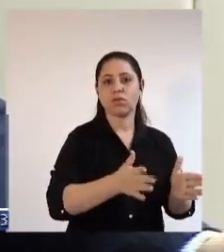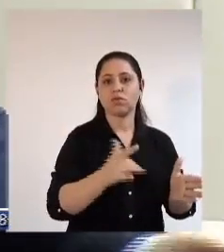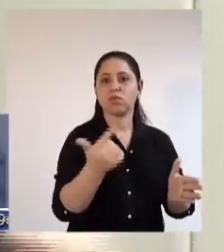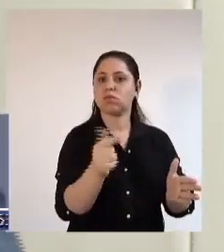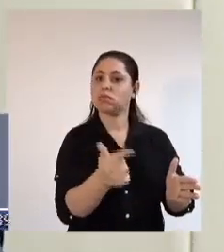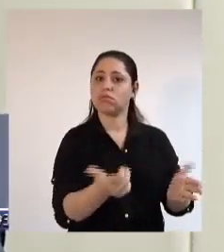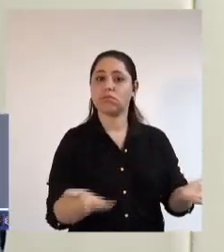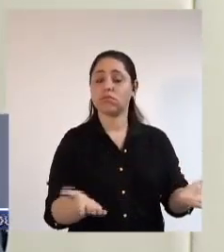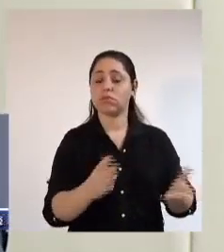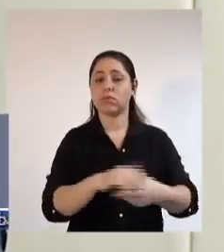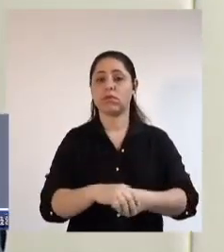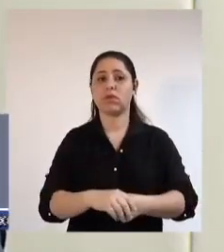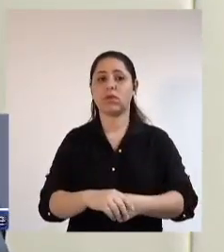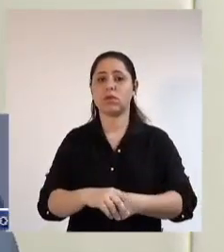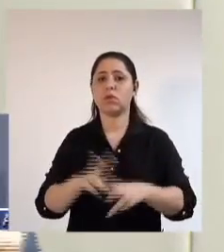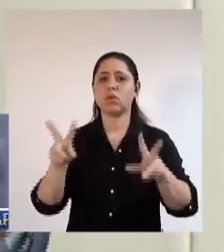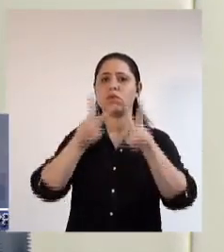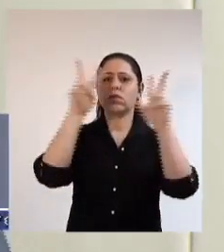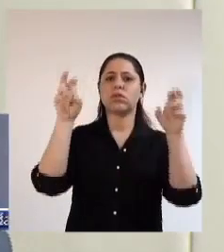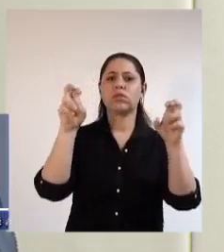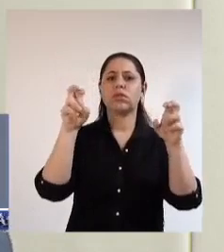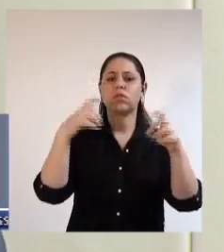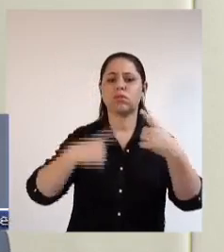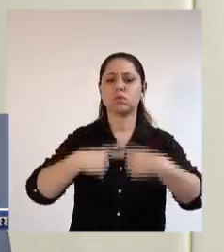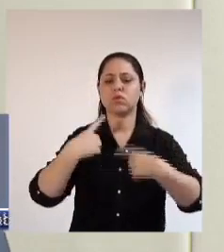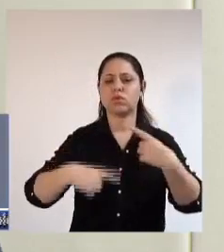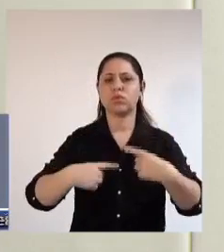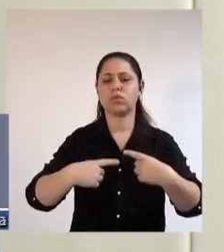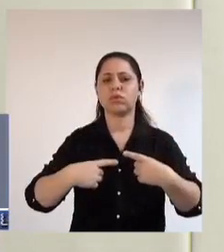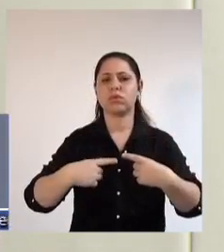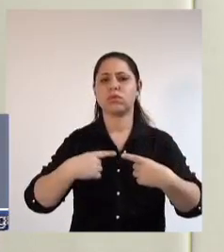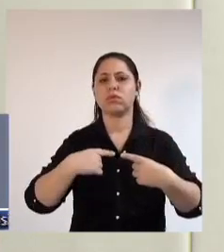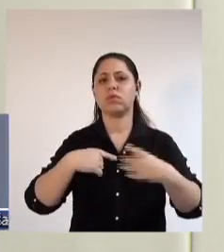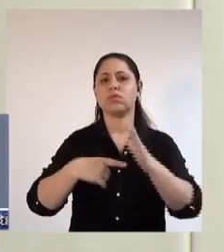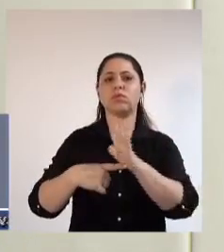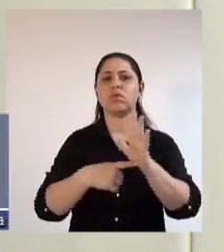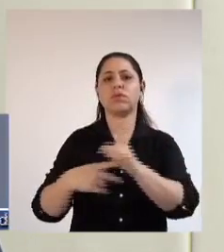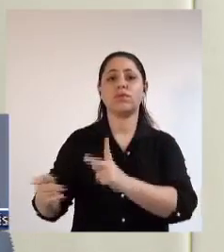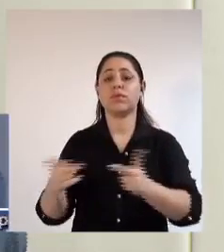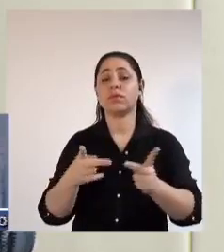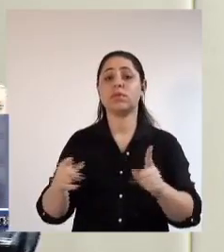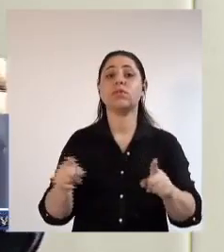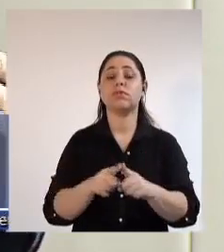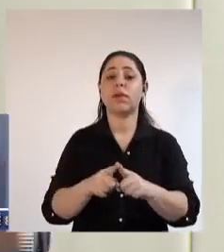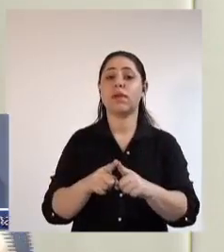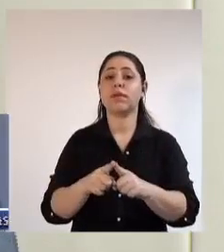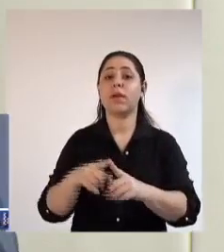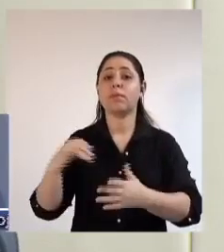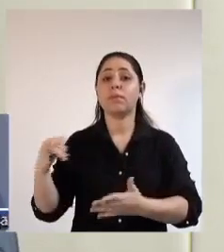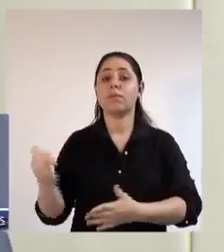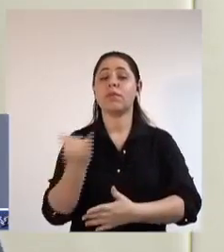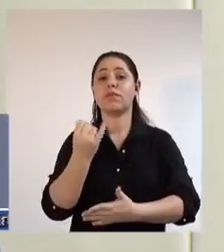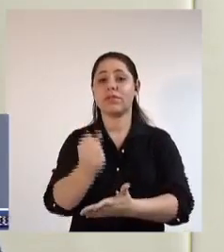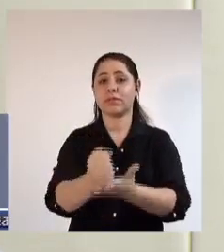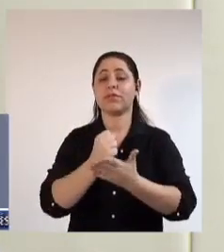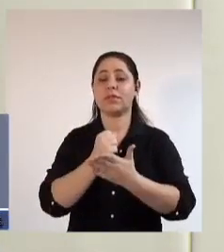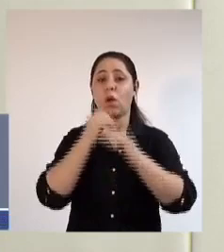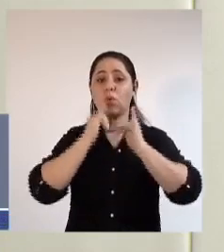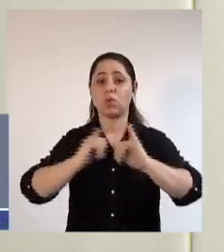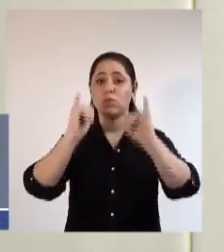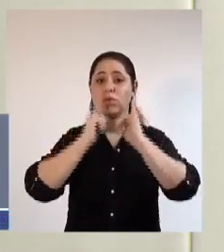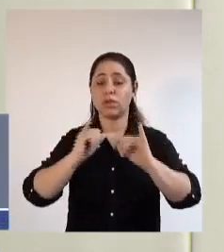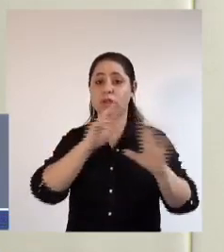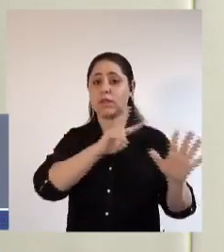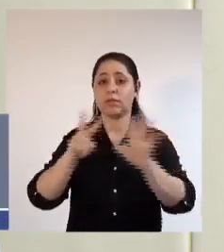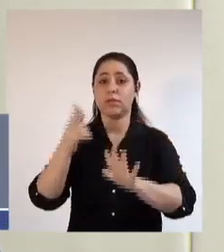os pontos colocados o tema da visitação e aí eu já aproveito para trazer para vocês a notícia que na semana passada o